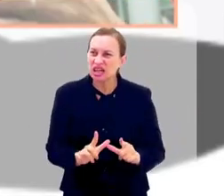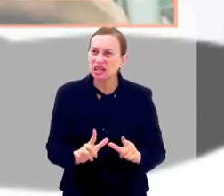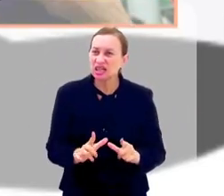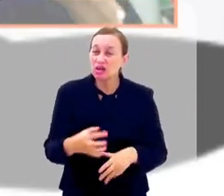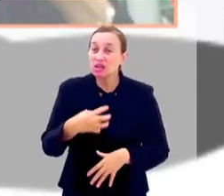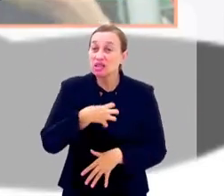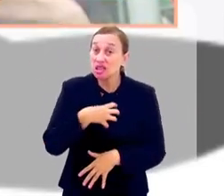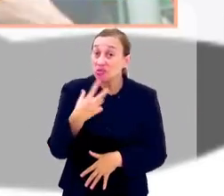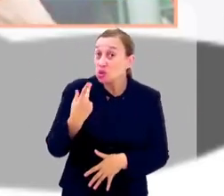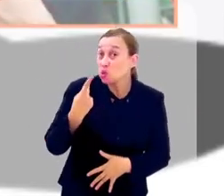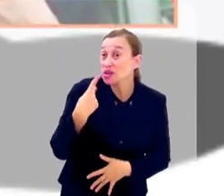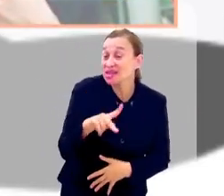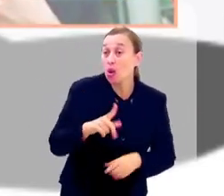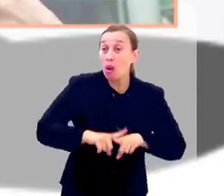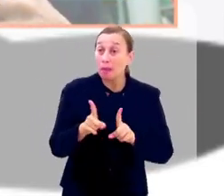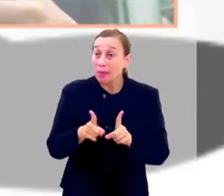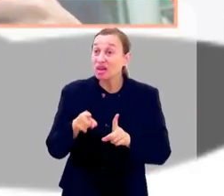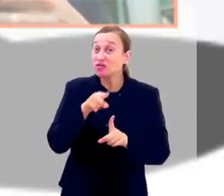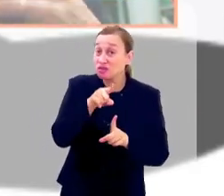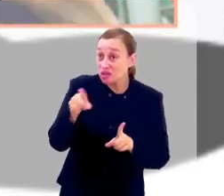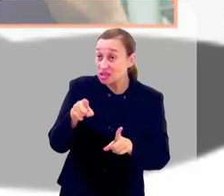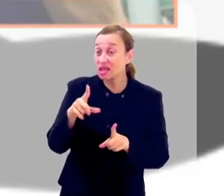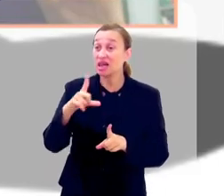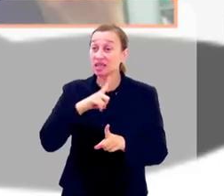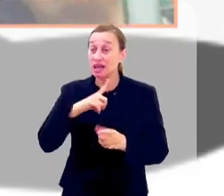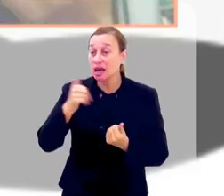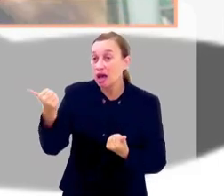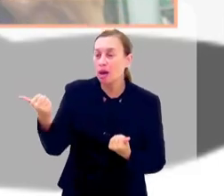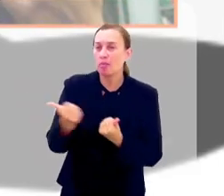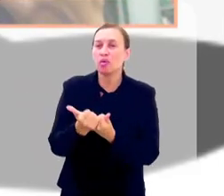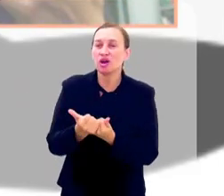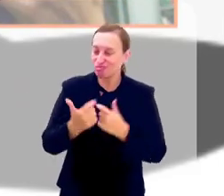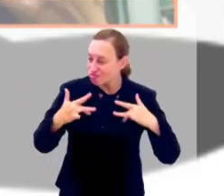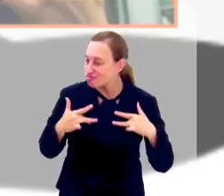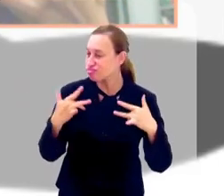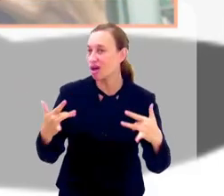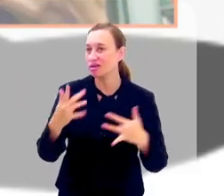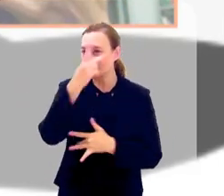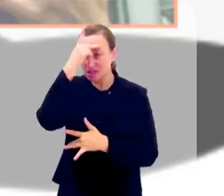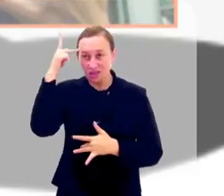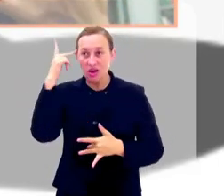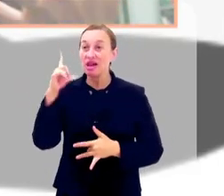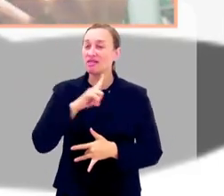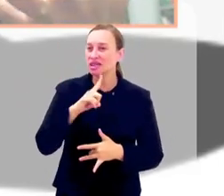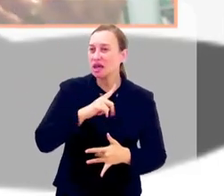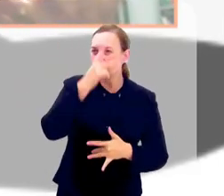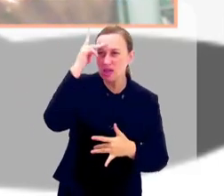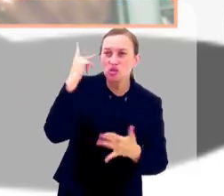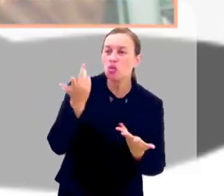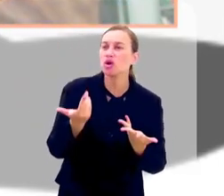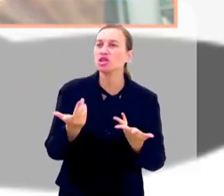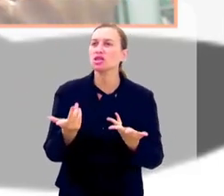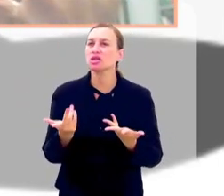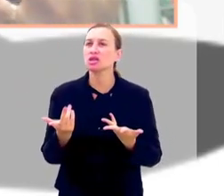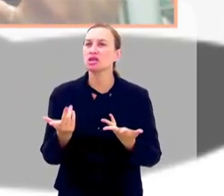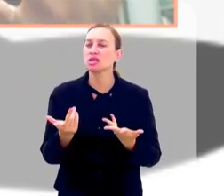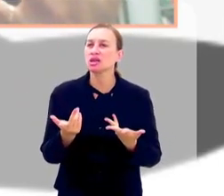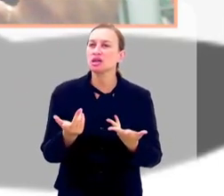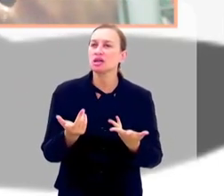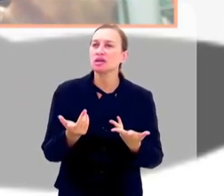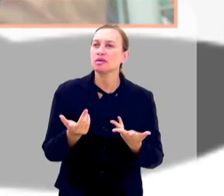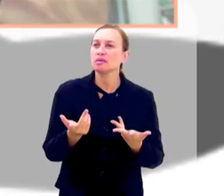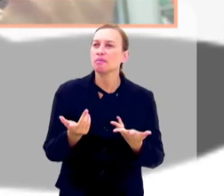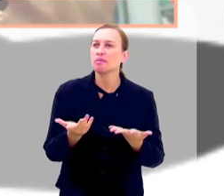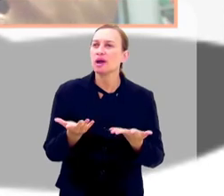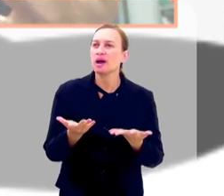felicidade seja a sua sensação, mas você vai ter gente para te apoiar com solidariedade. Você vai ter gente